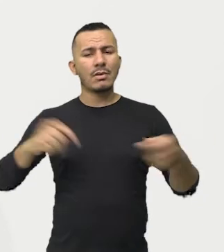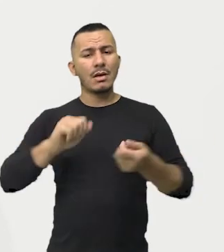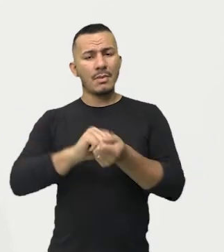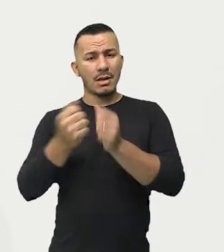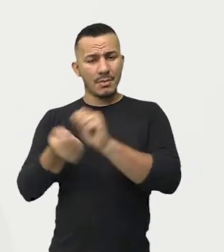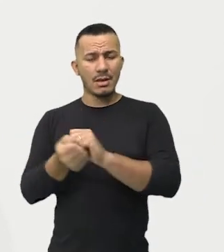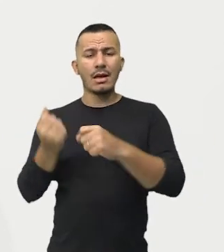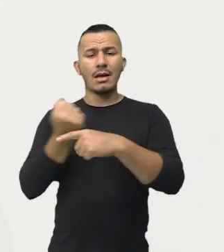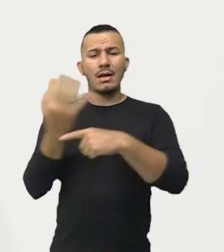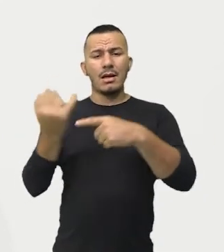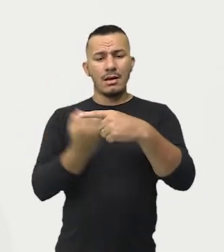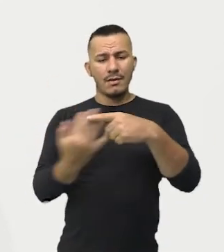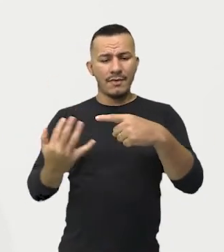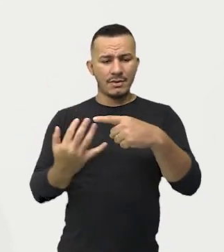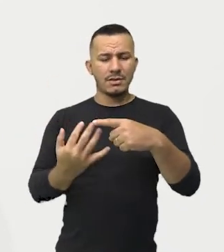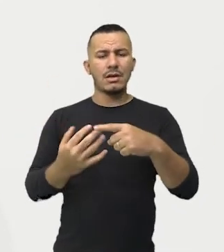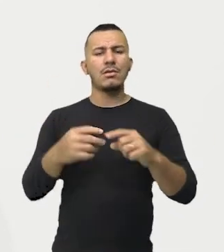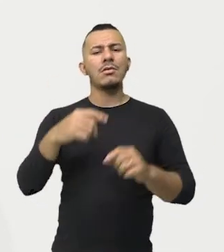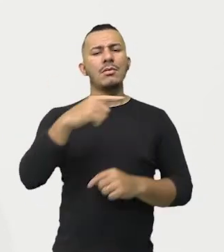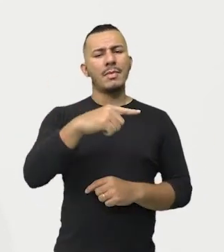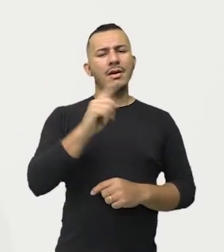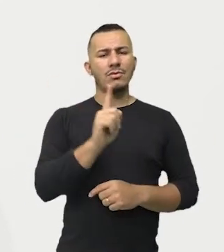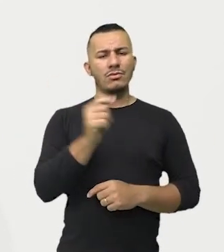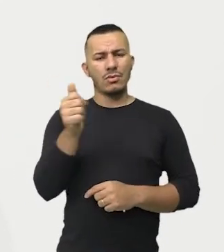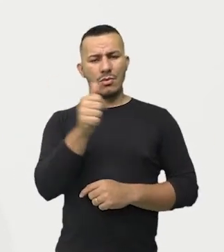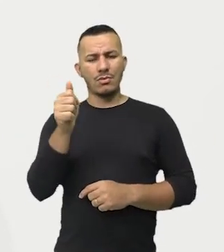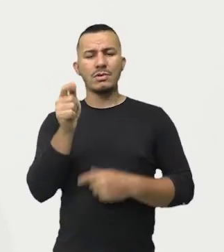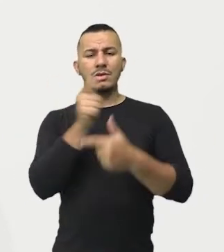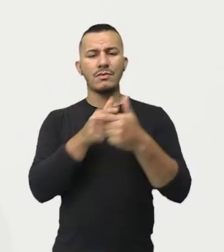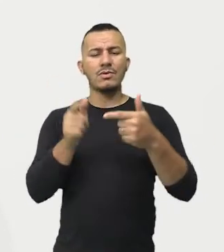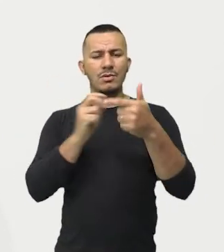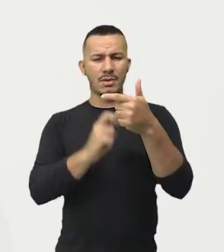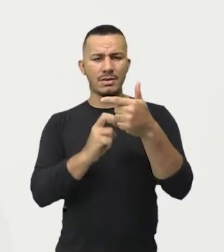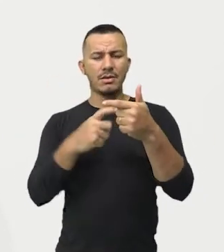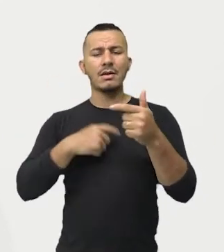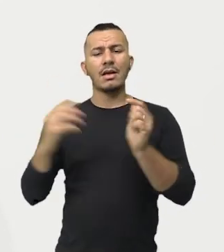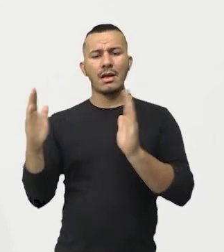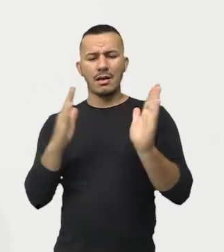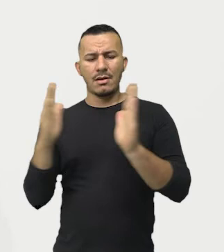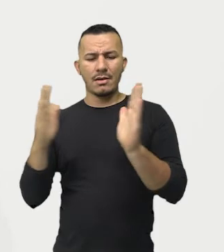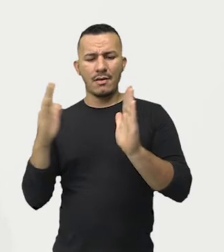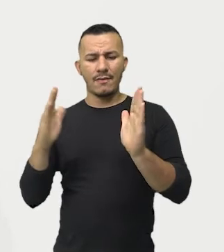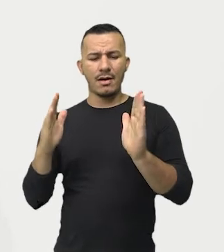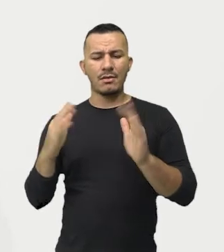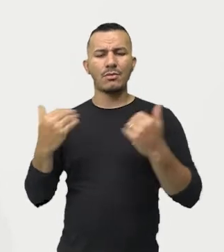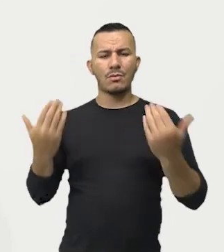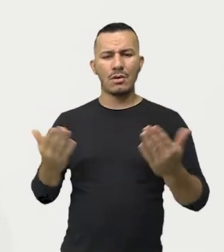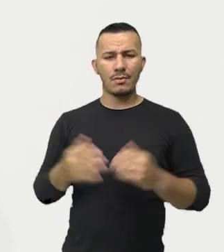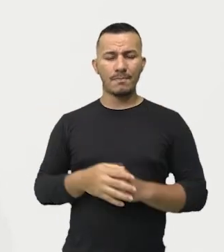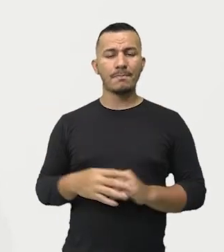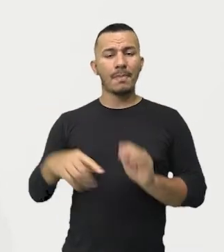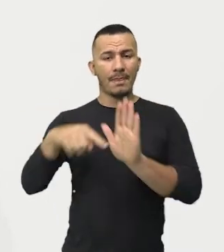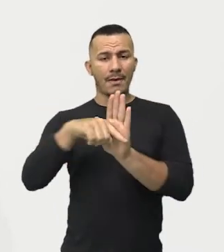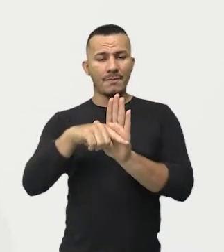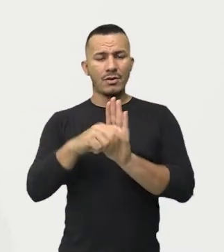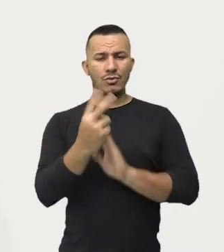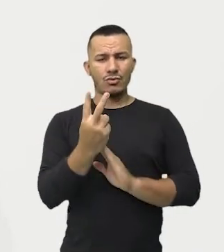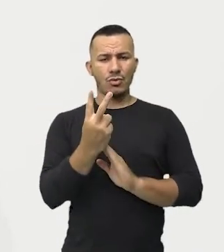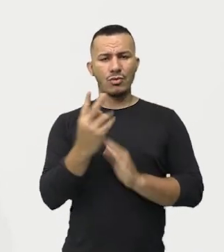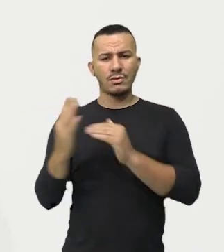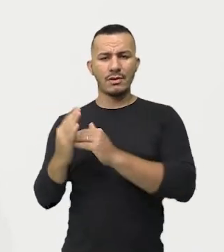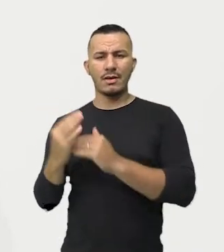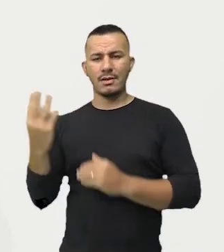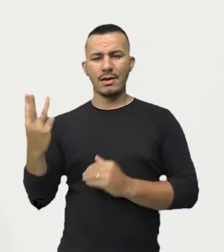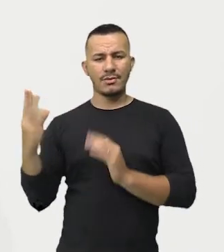que a fração, atenção, menos 11 sobre 5 está localizada no intervalo entre menos 2